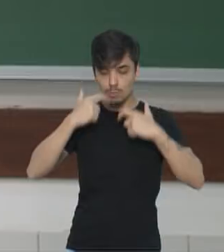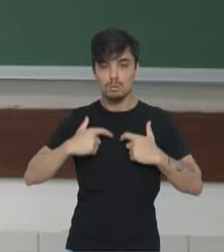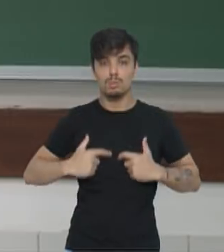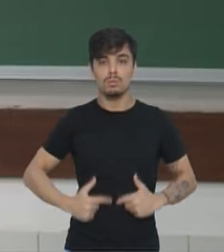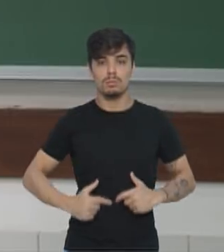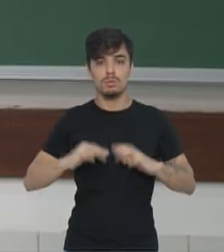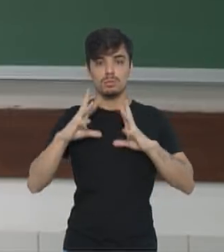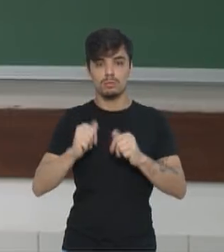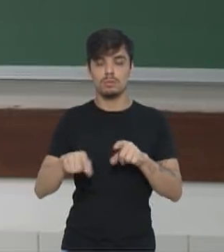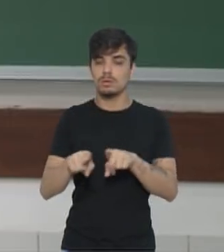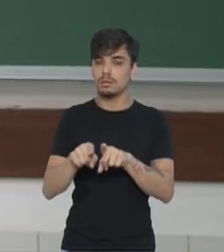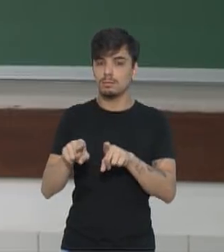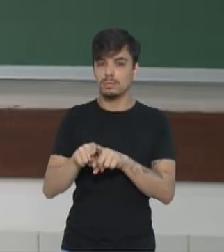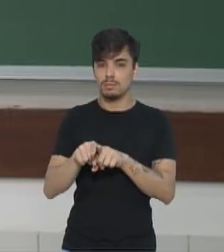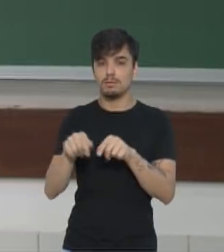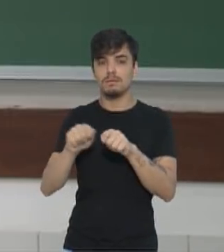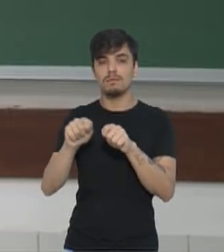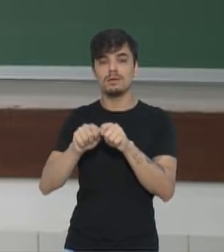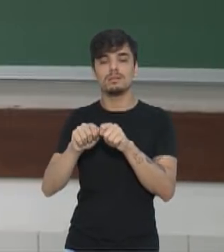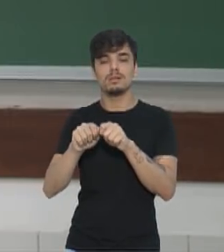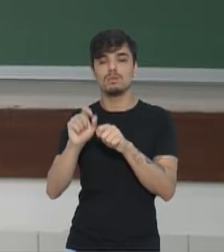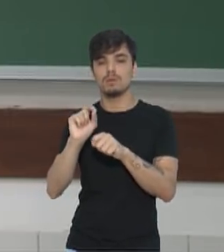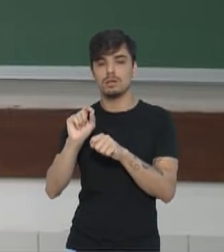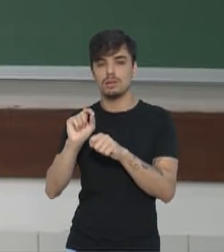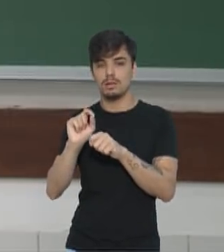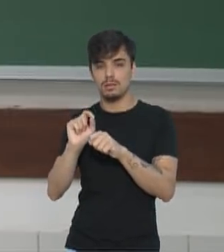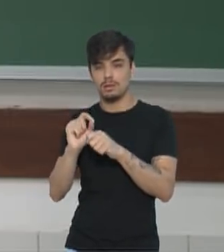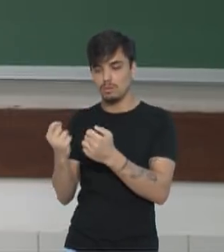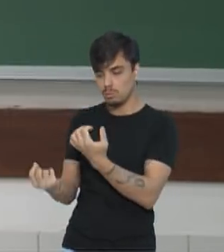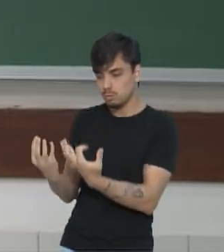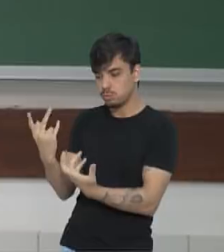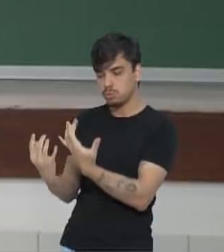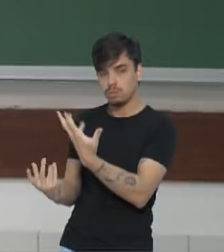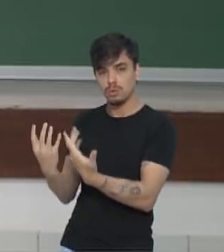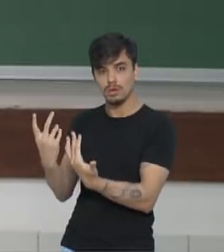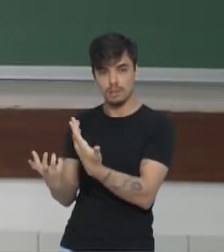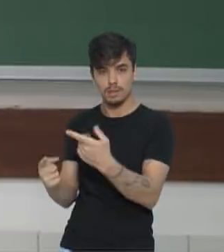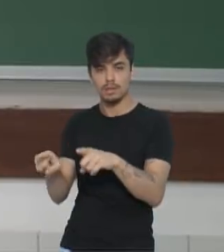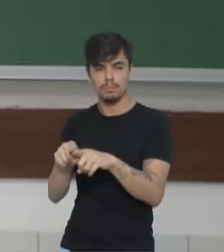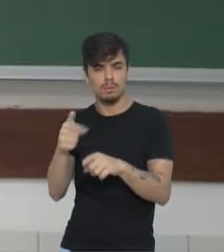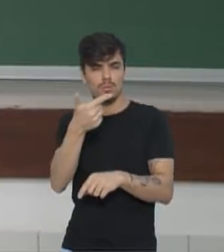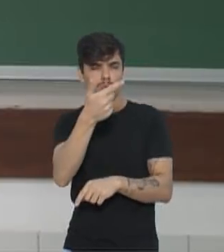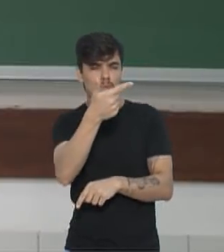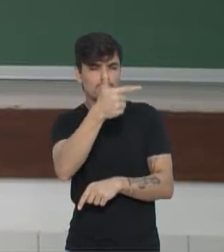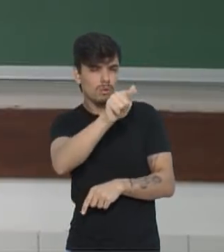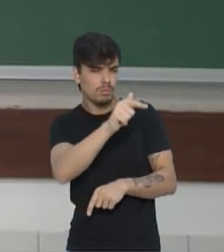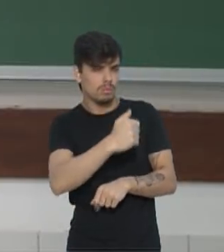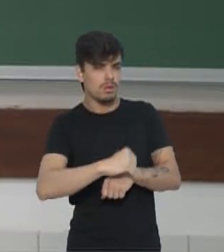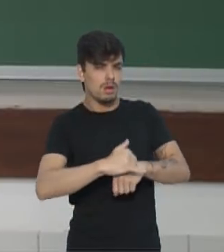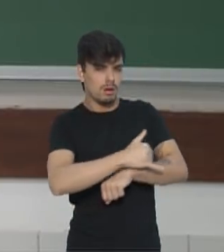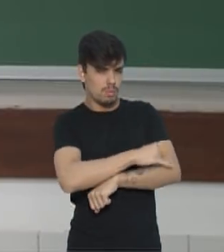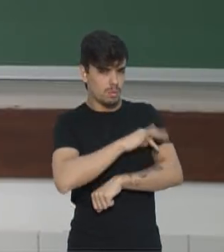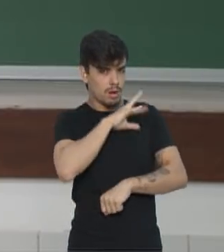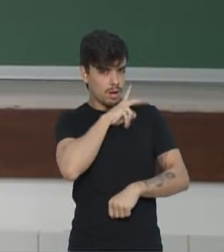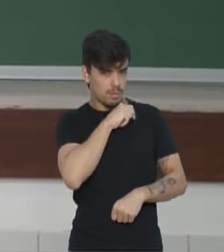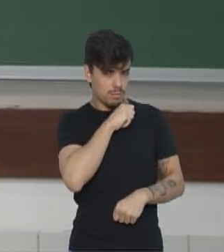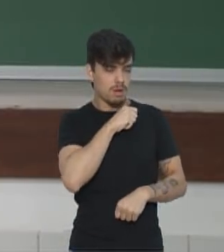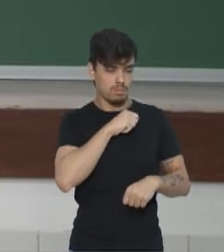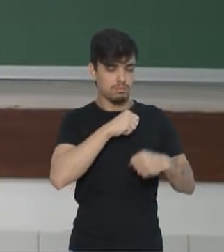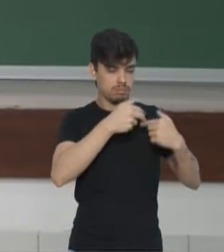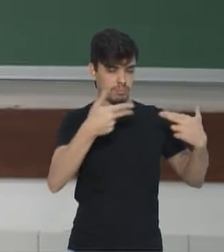para fazer fogueira, óleos de baleia ou de outros animais gordurosos e também para conseguir a sua pele, que para eles